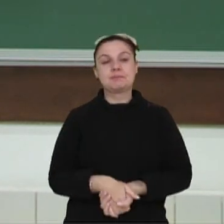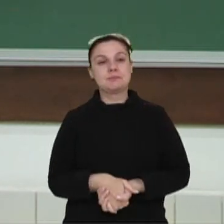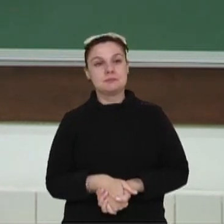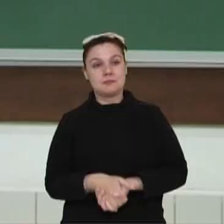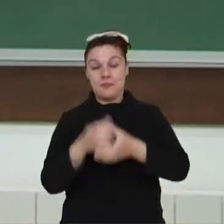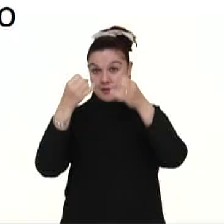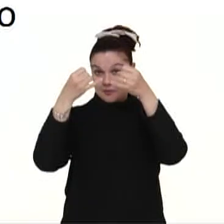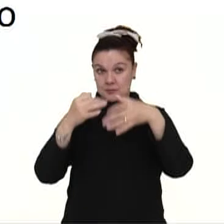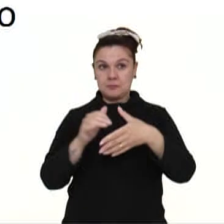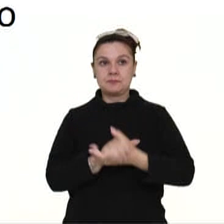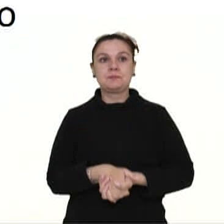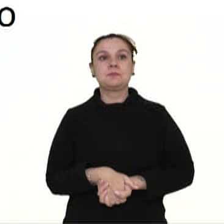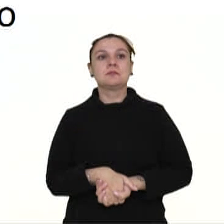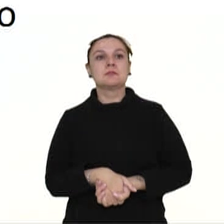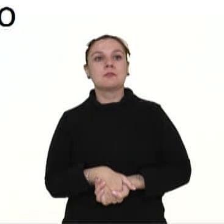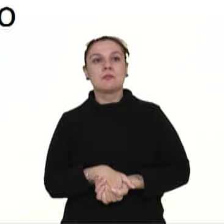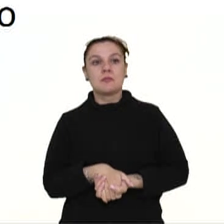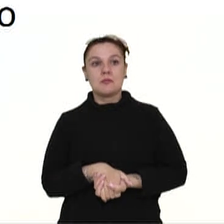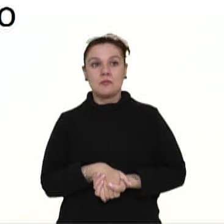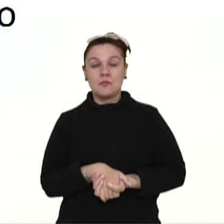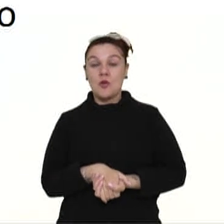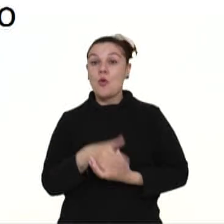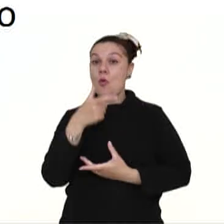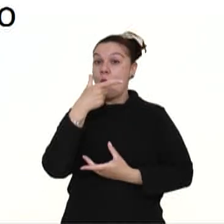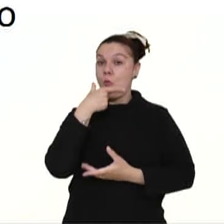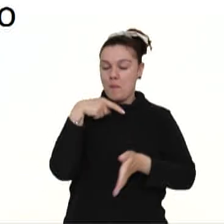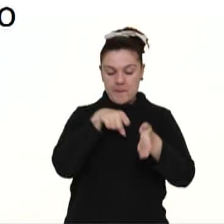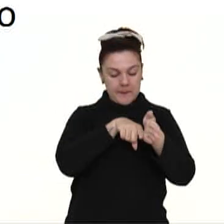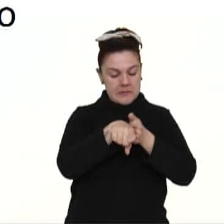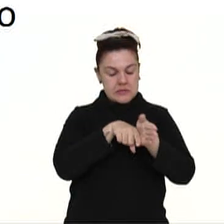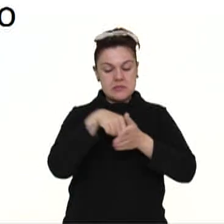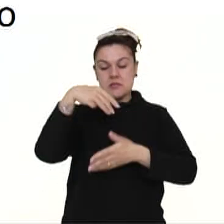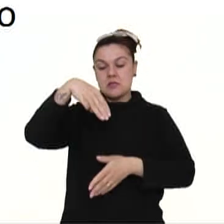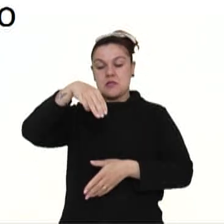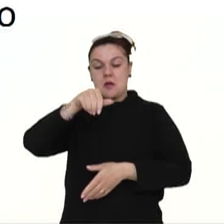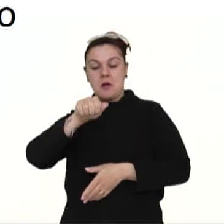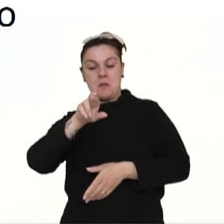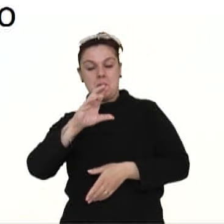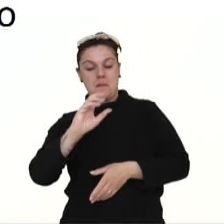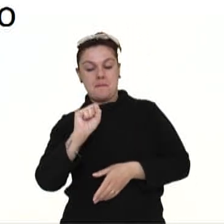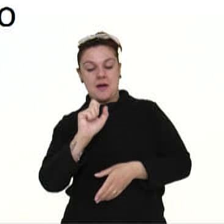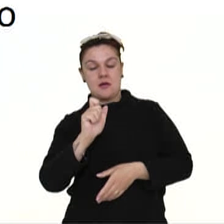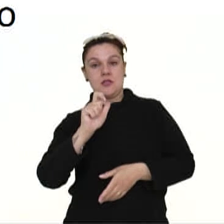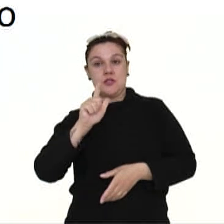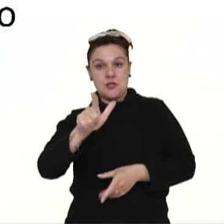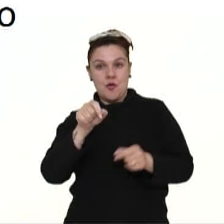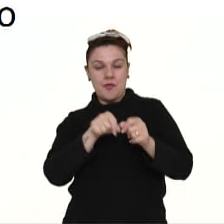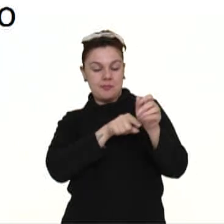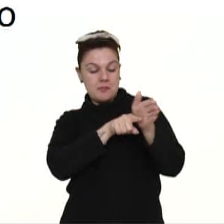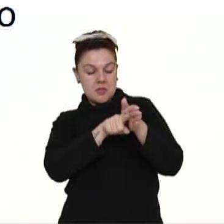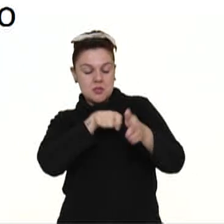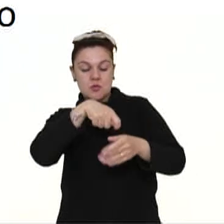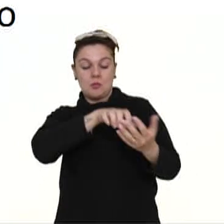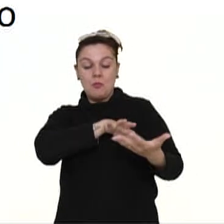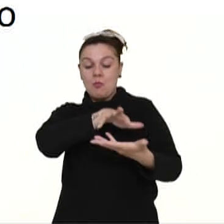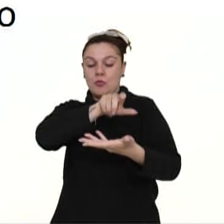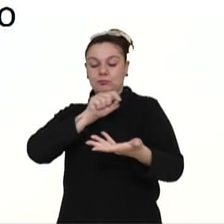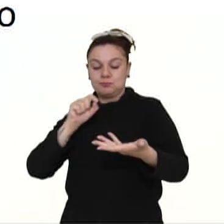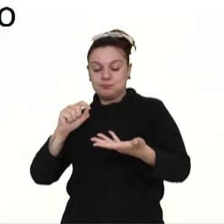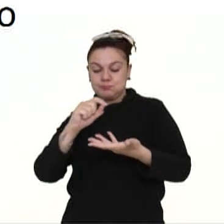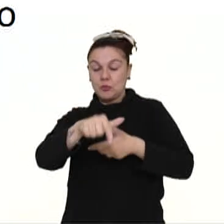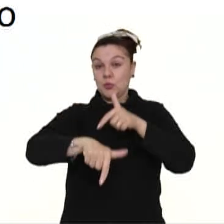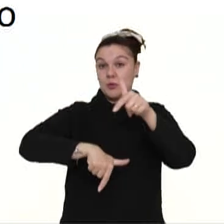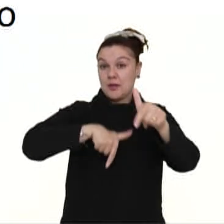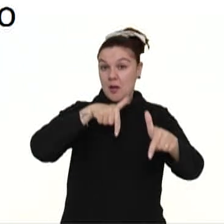estar explicadinho, vamos lá. O antropólogo Marshall Salins desenvolveu estudos sobre o mundo do trabalho nas